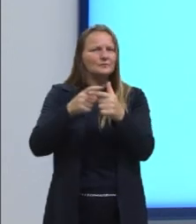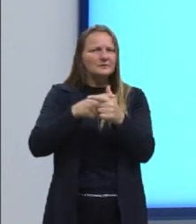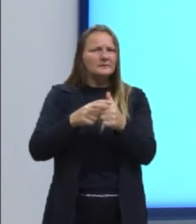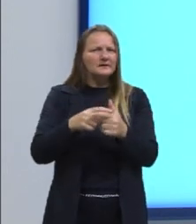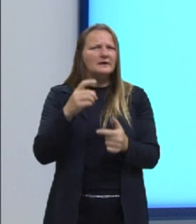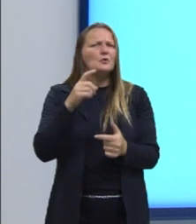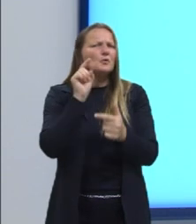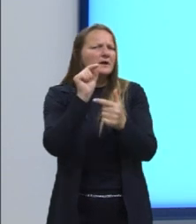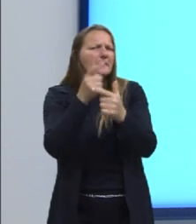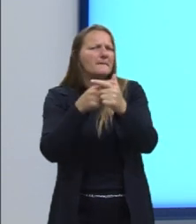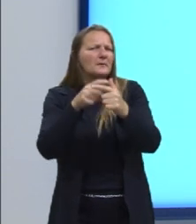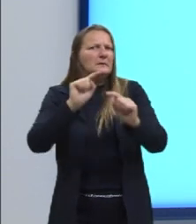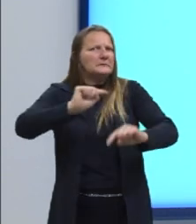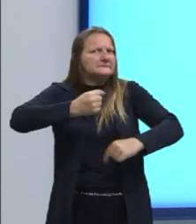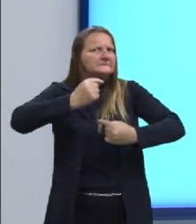né?